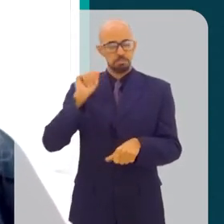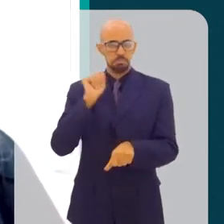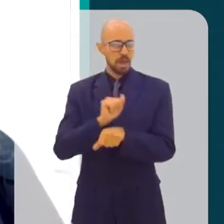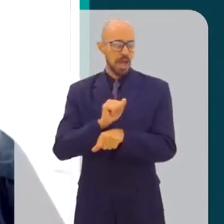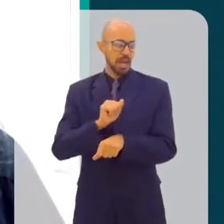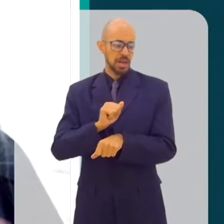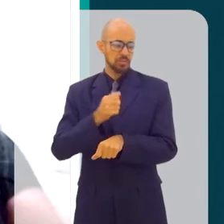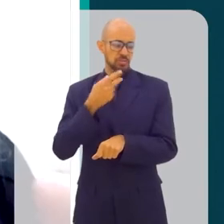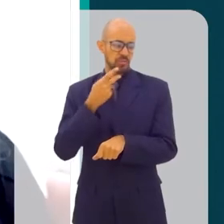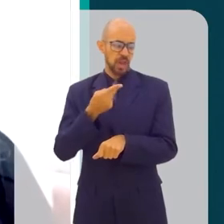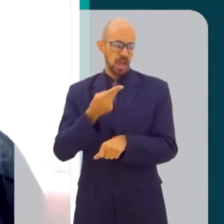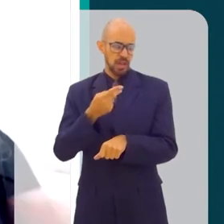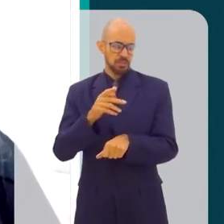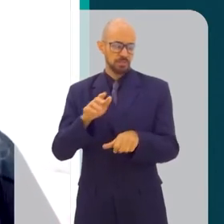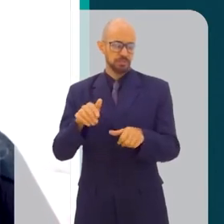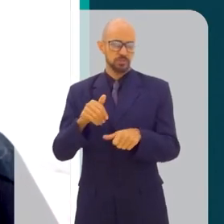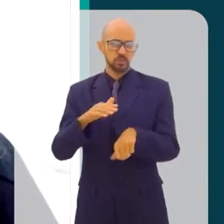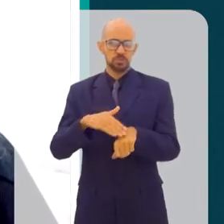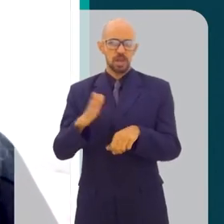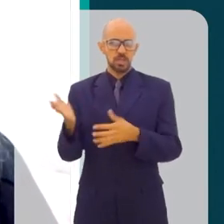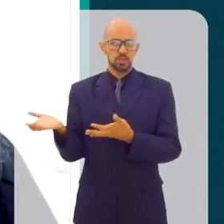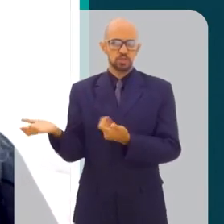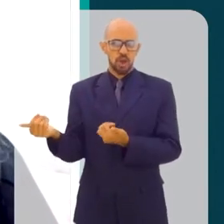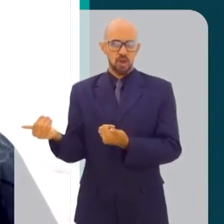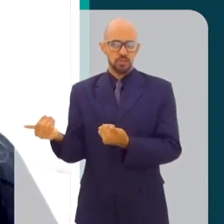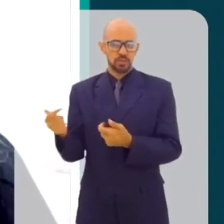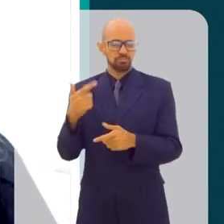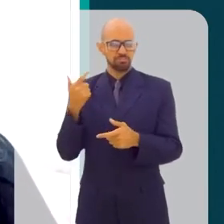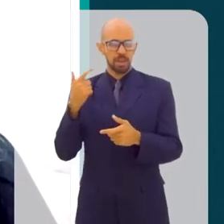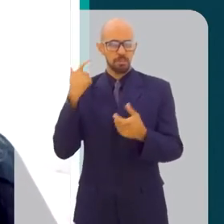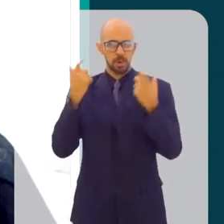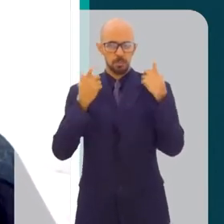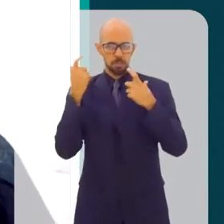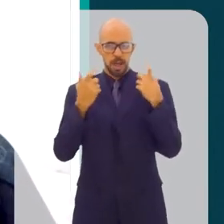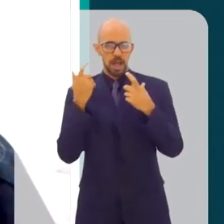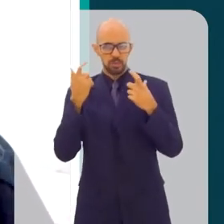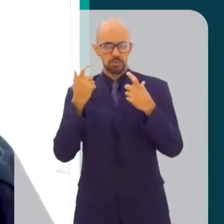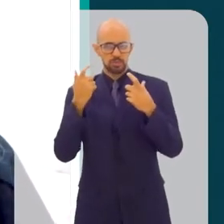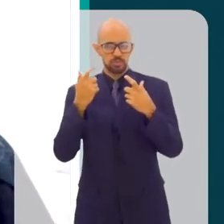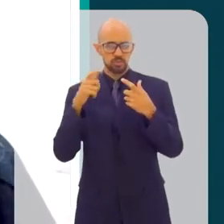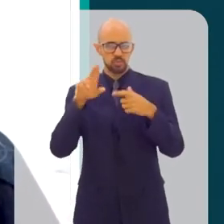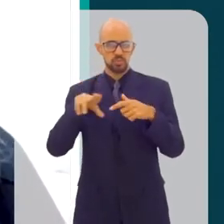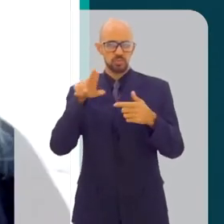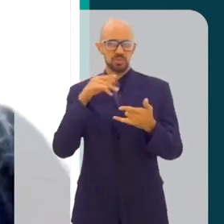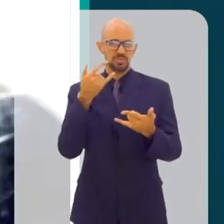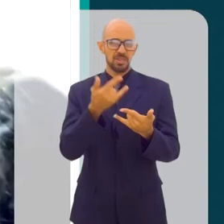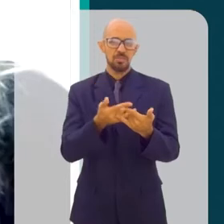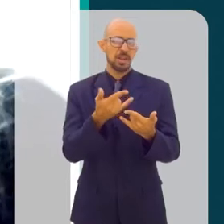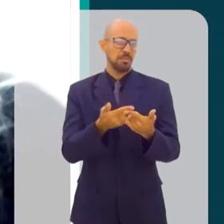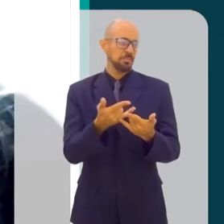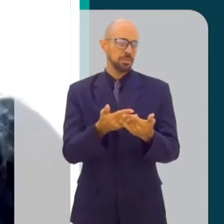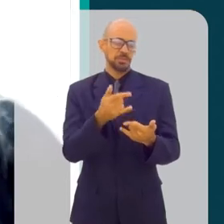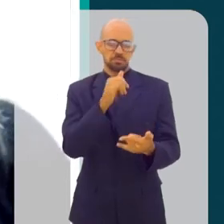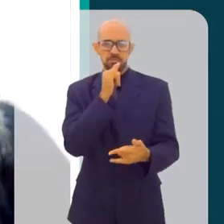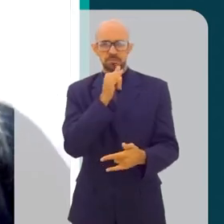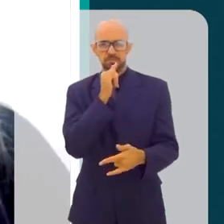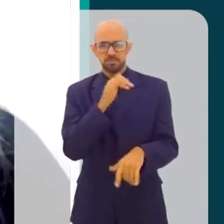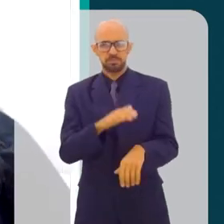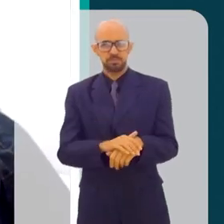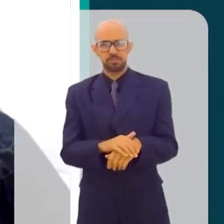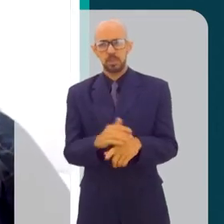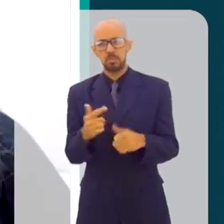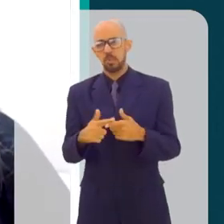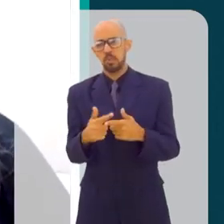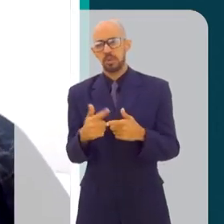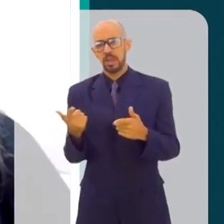aí deixaram de falar sobre o assunto. Os mais jovens não se preocupam em usar um preservativo,